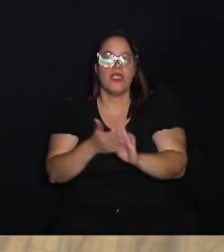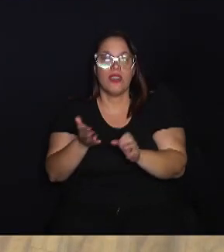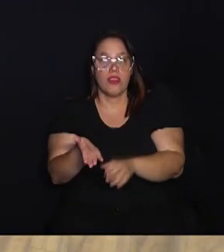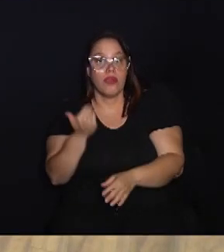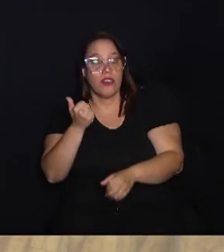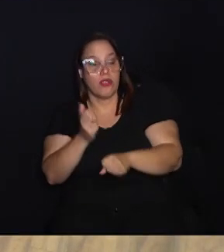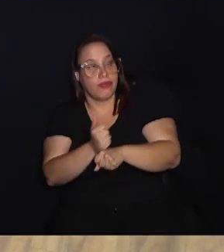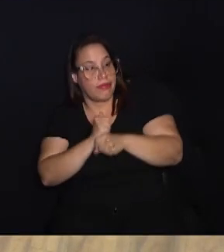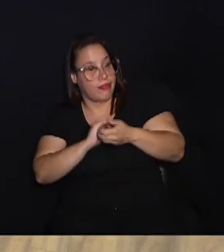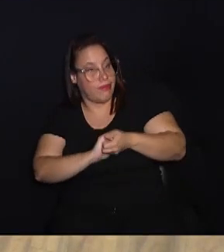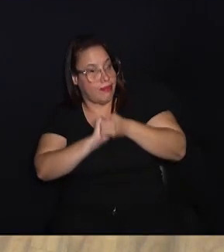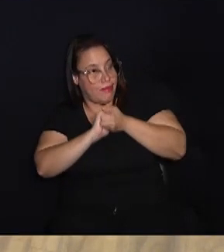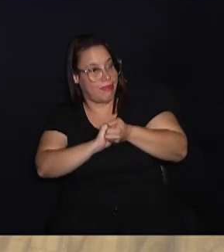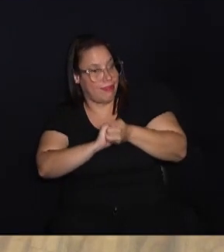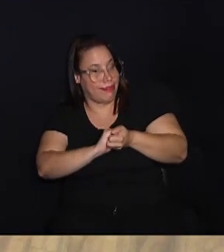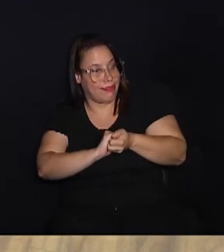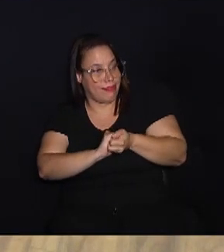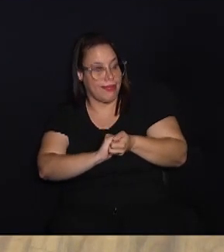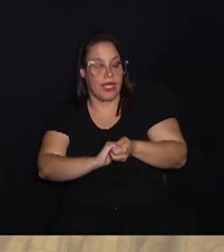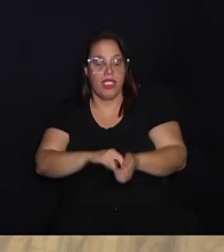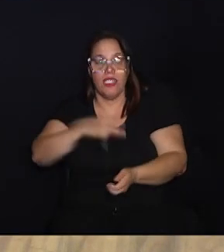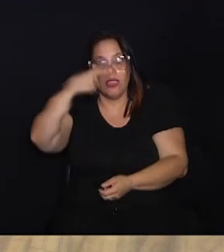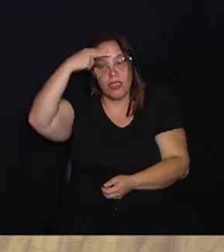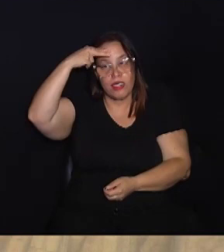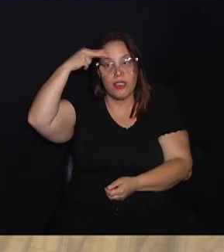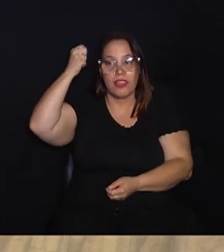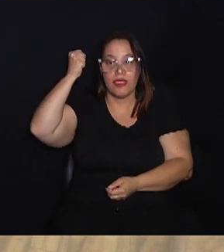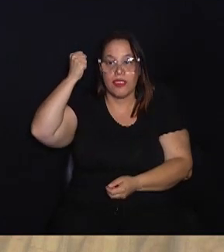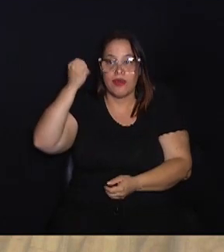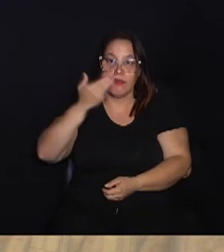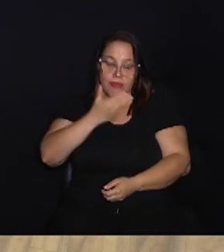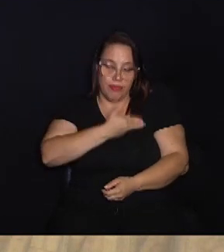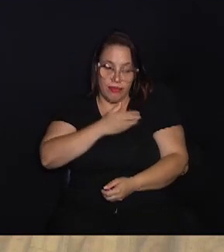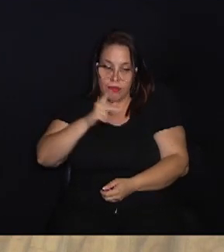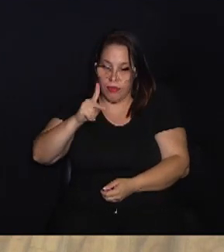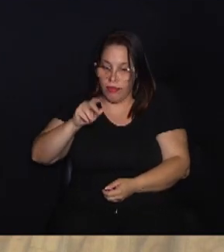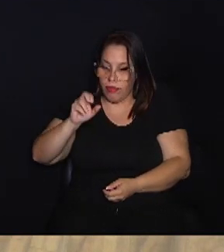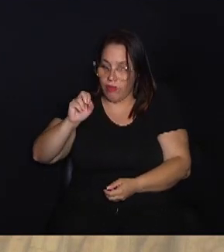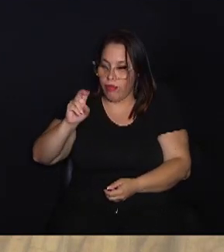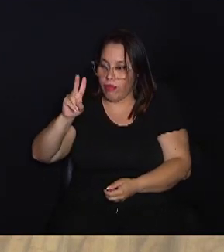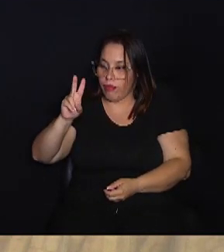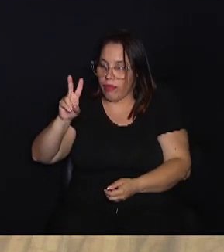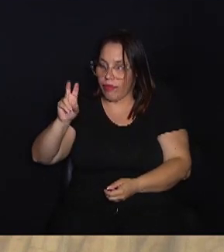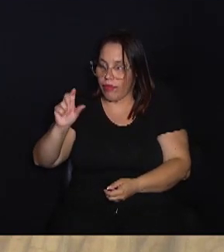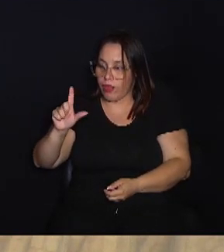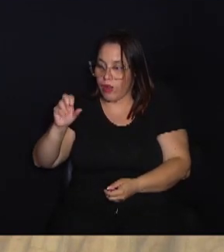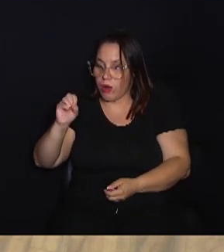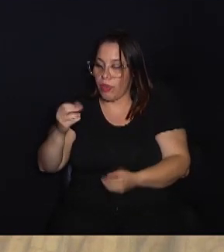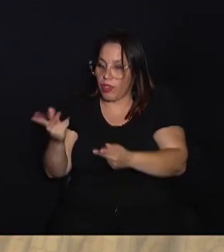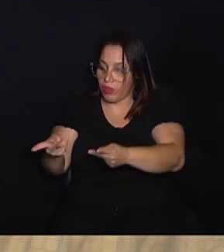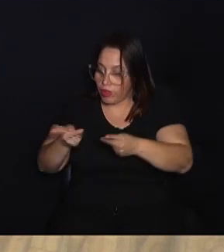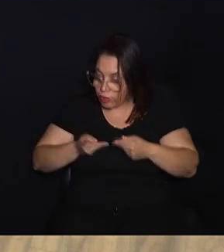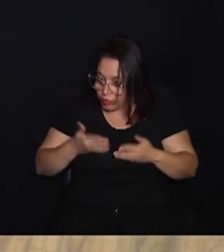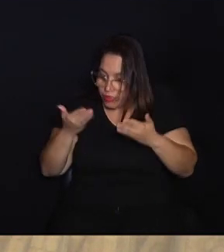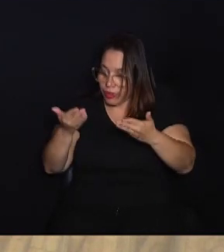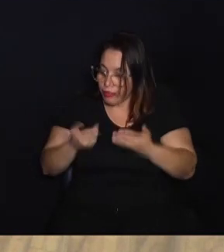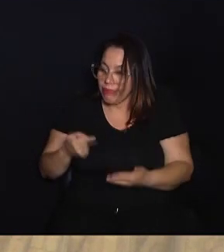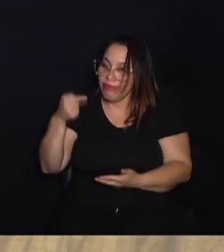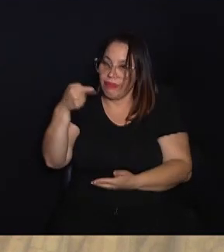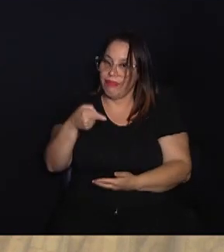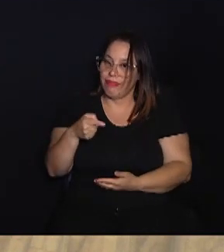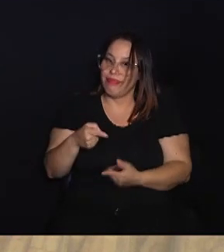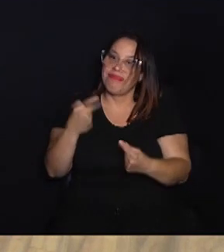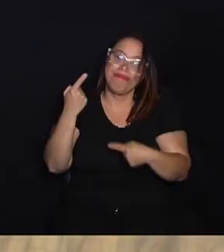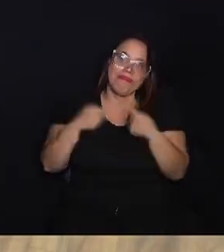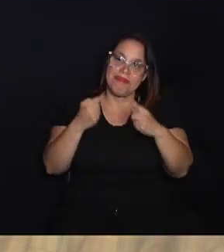cumprimentar você, Gabriel, que conduz o programa. Cumprimentar meu amigo Paulo Martelli, que gentilmente aceitou o convite de vir